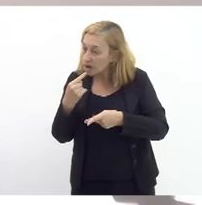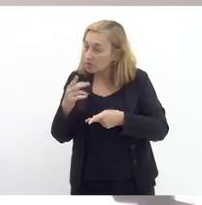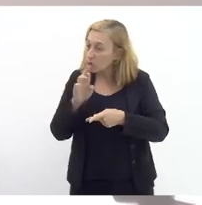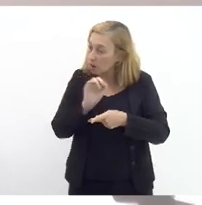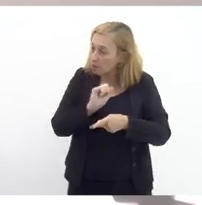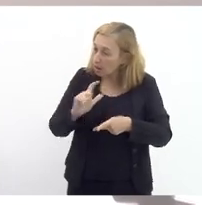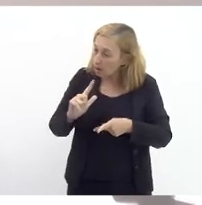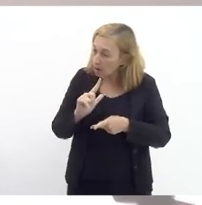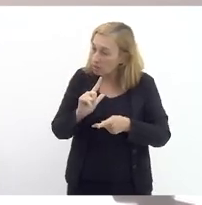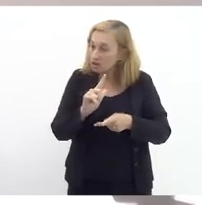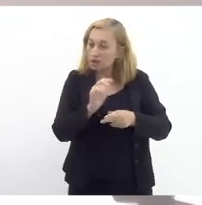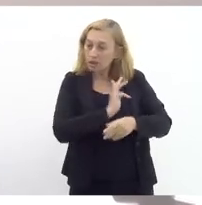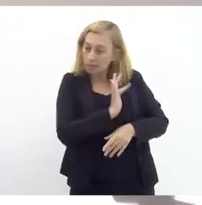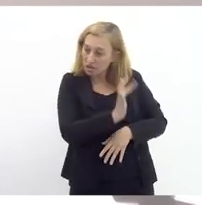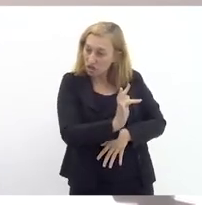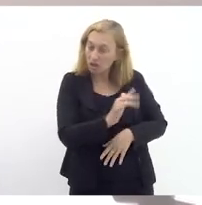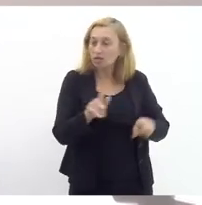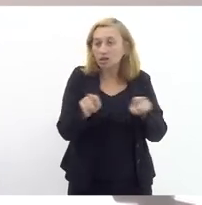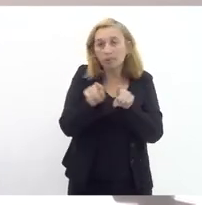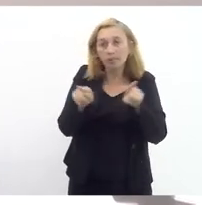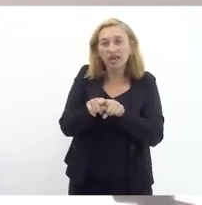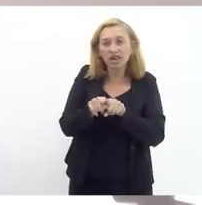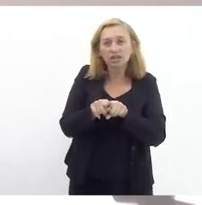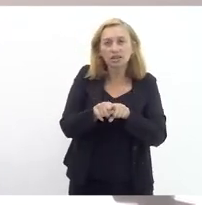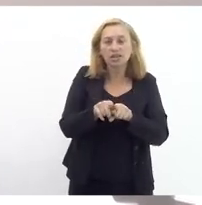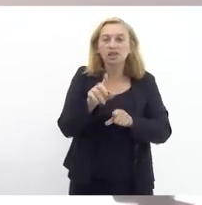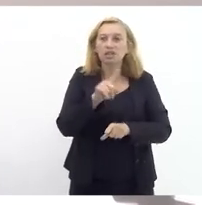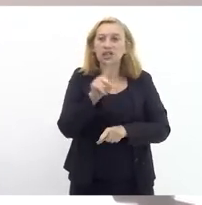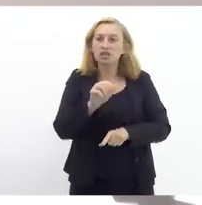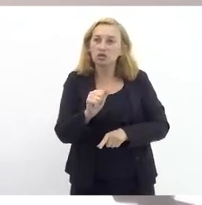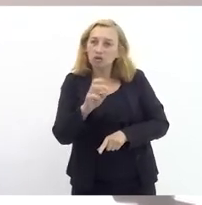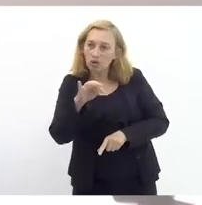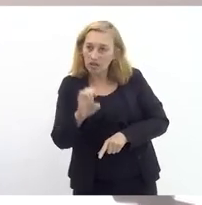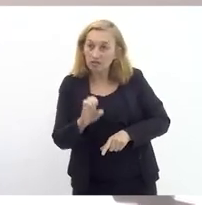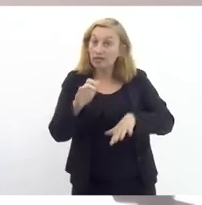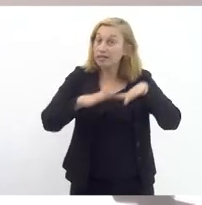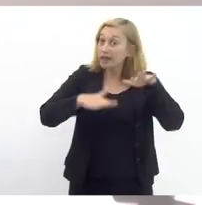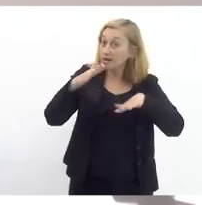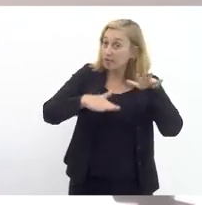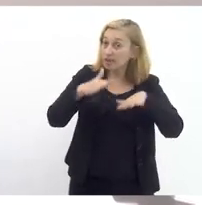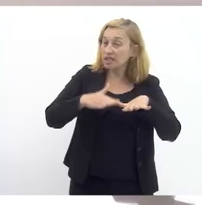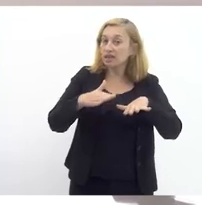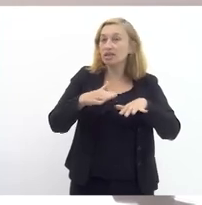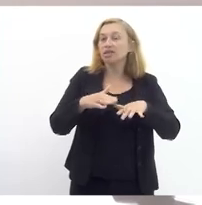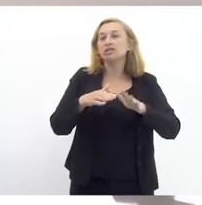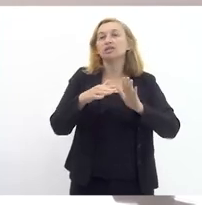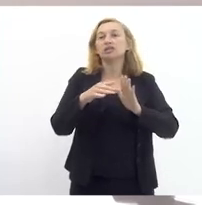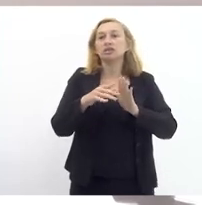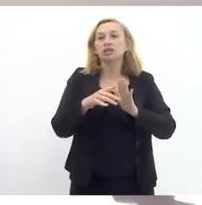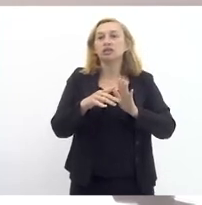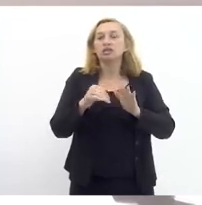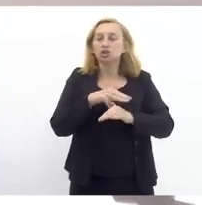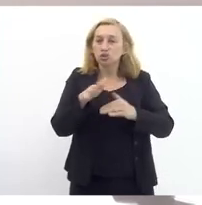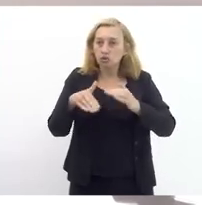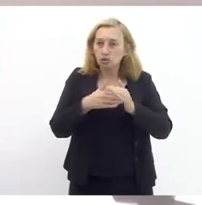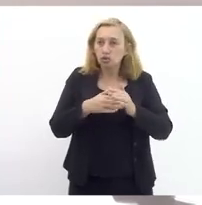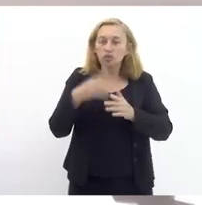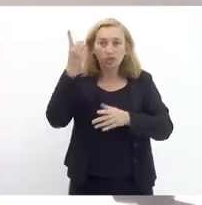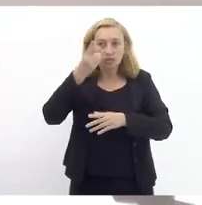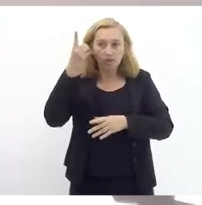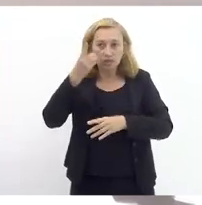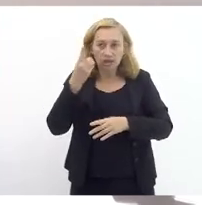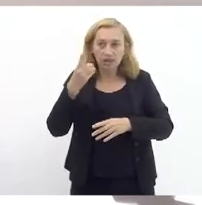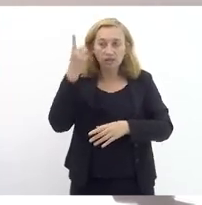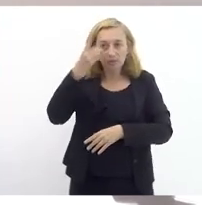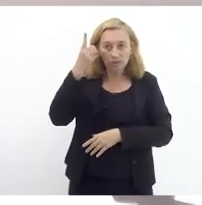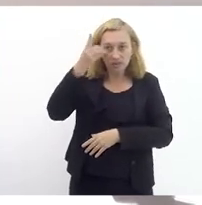ramais, tanto da Baixada quanto da Zona Oeste de Janeiro. Mas vai depender da agenda de todos os deputados, porque a deputada aqui, o deputado